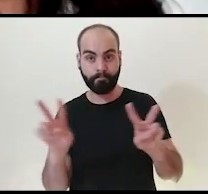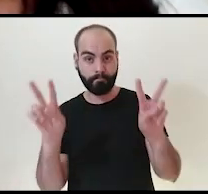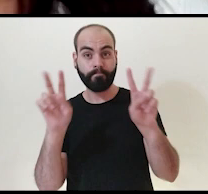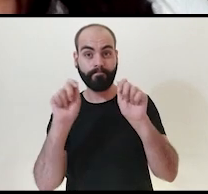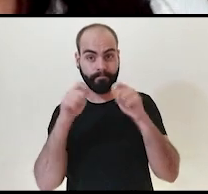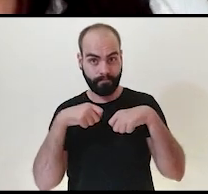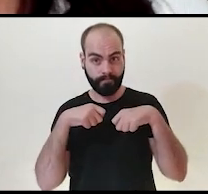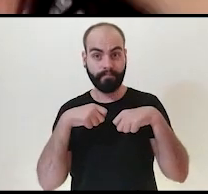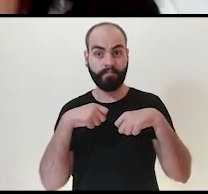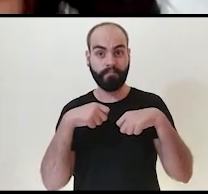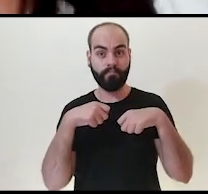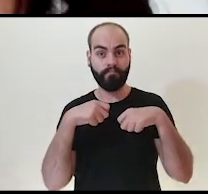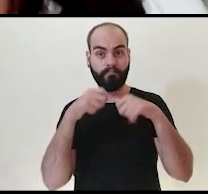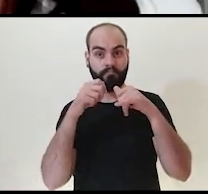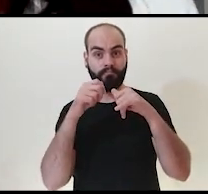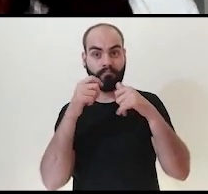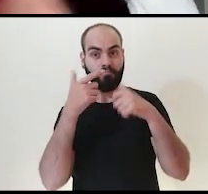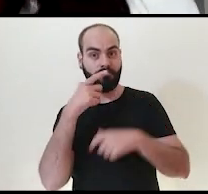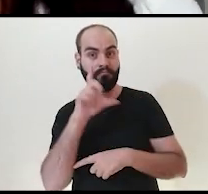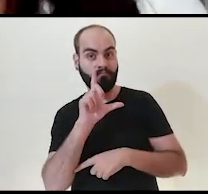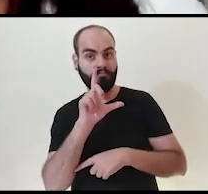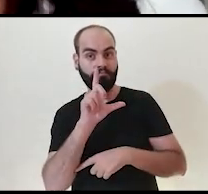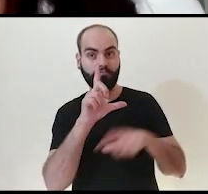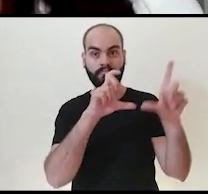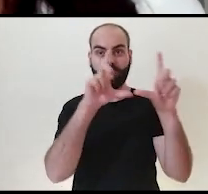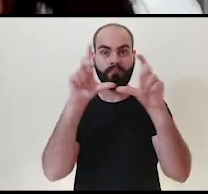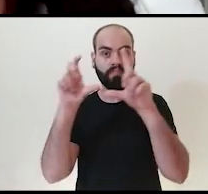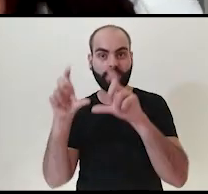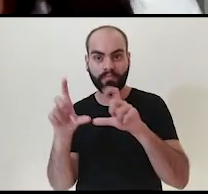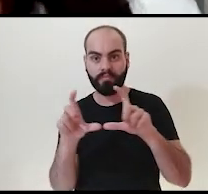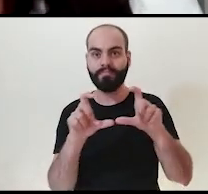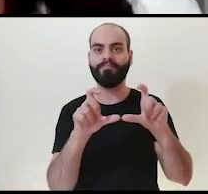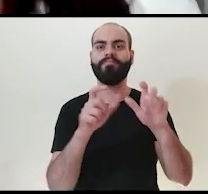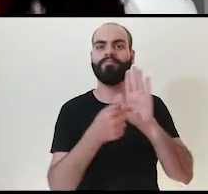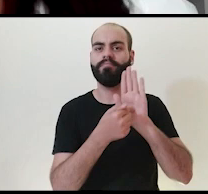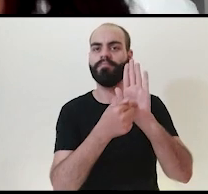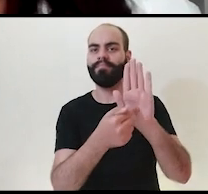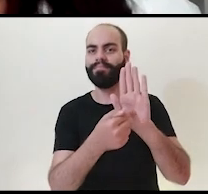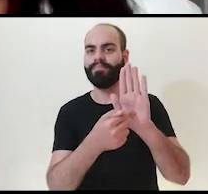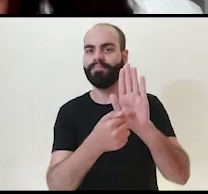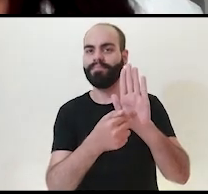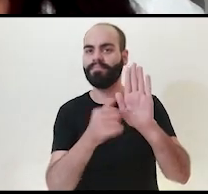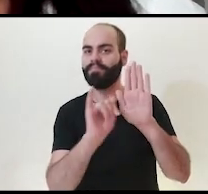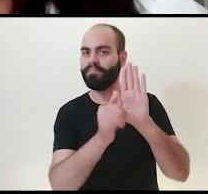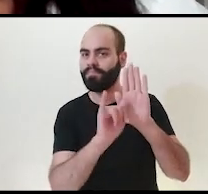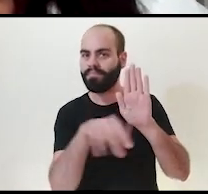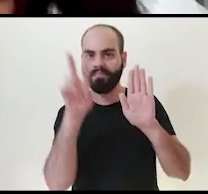gente consegue transmitir imagens que vão emocionar e que vão contar essa história tão importante que a Aline está